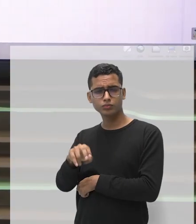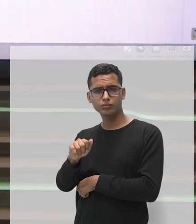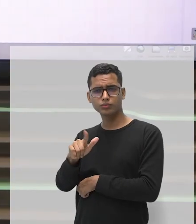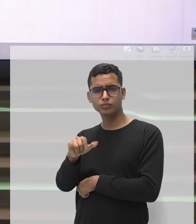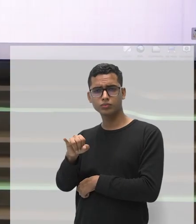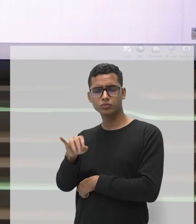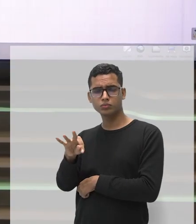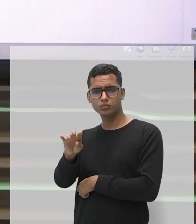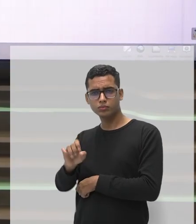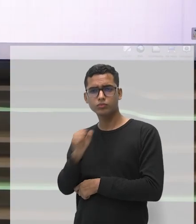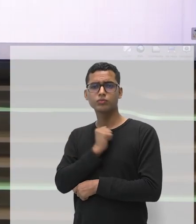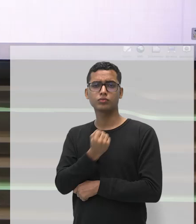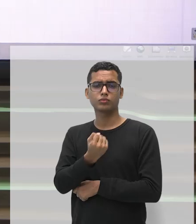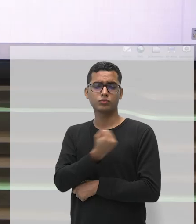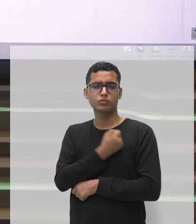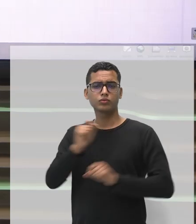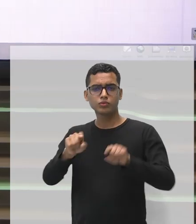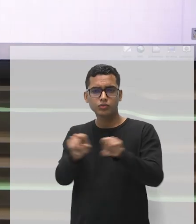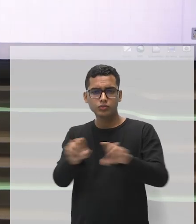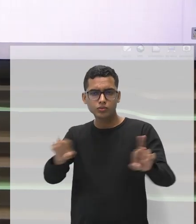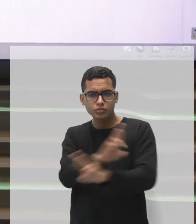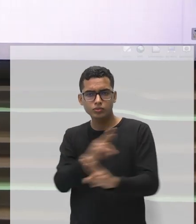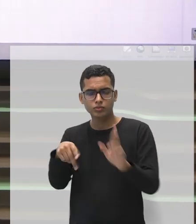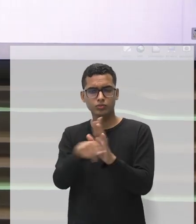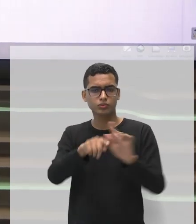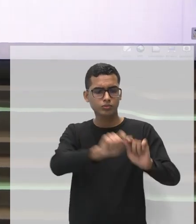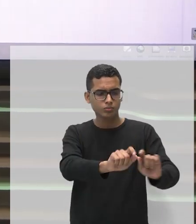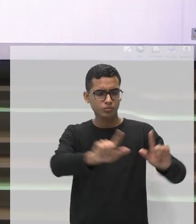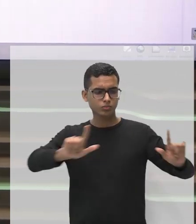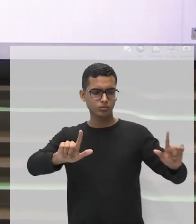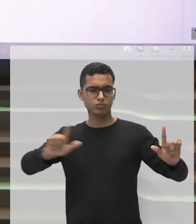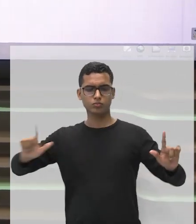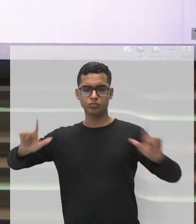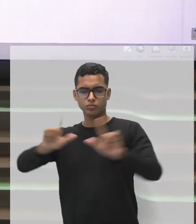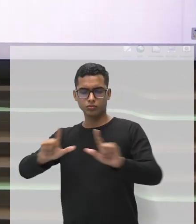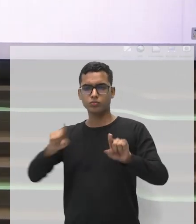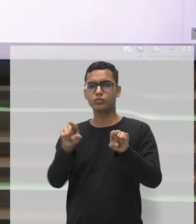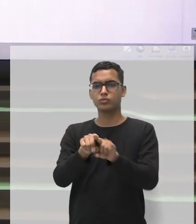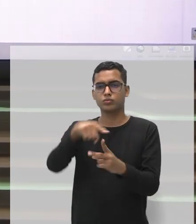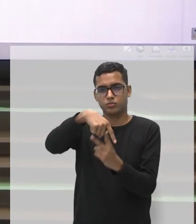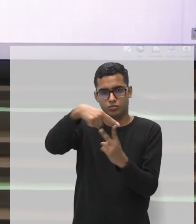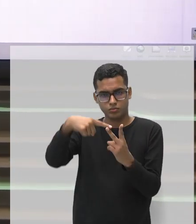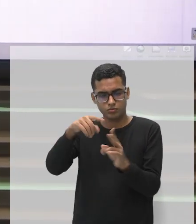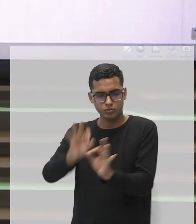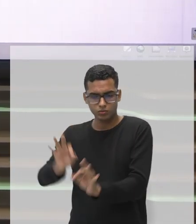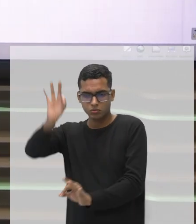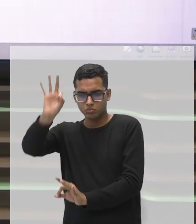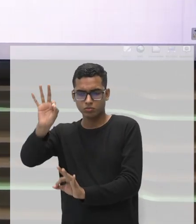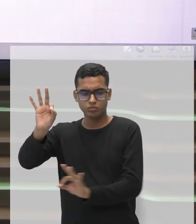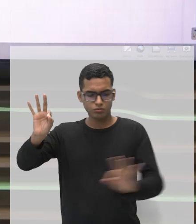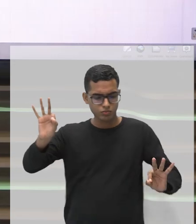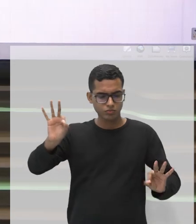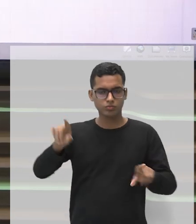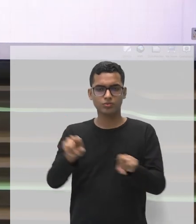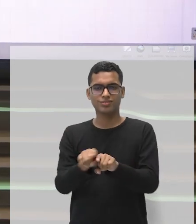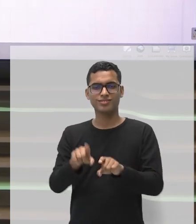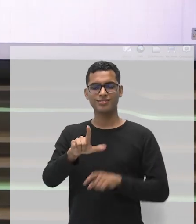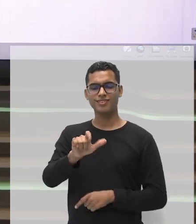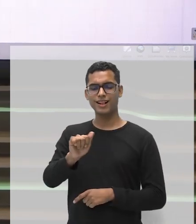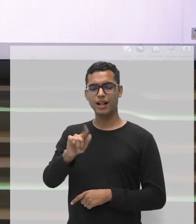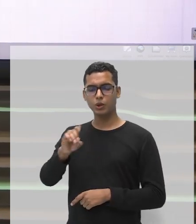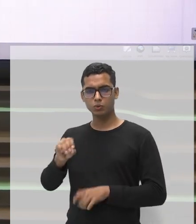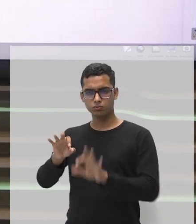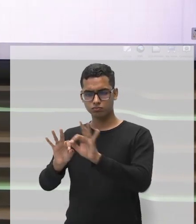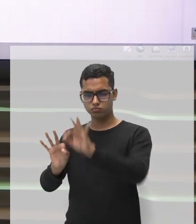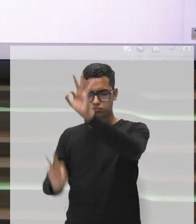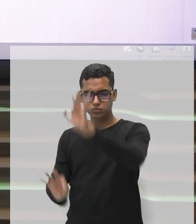grandeza, tá bom? Então, lado e perímetro são duas grandezas, tá bom? E quando nós falamos que há uma